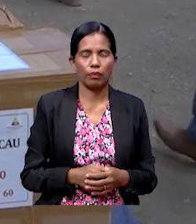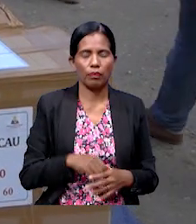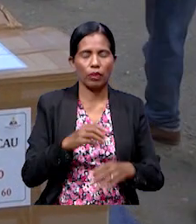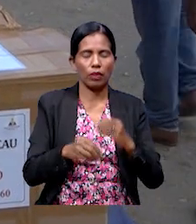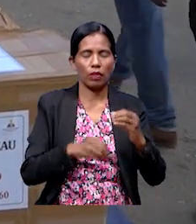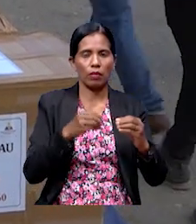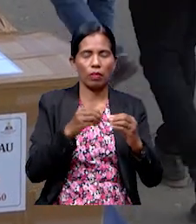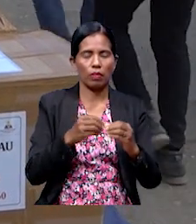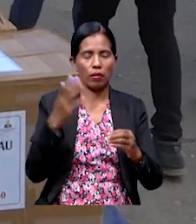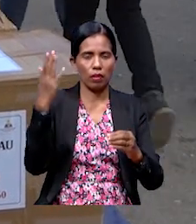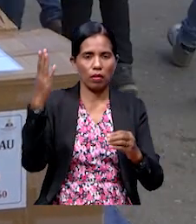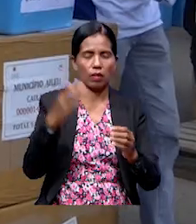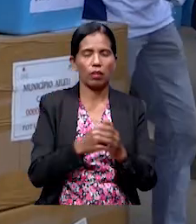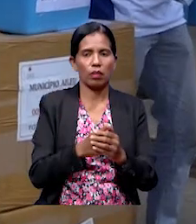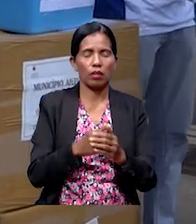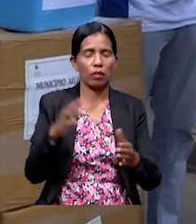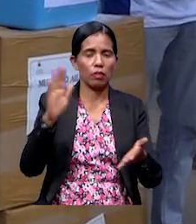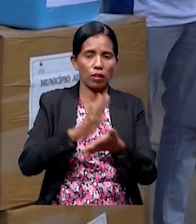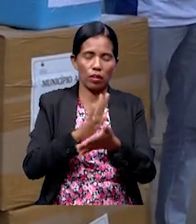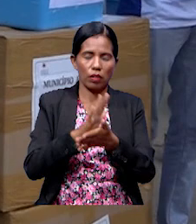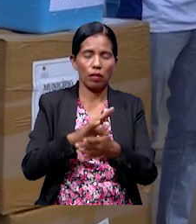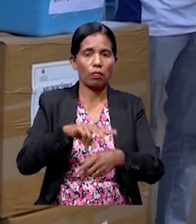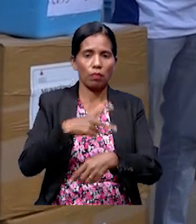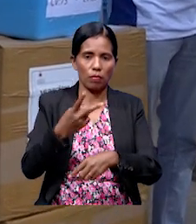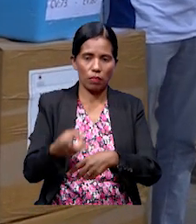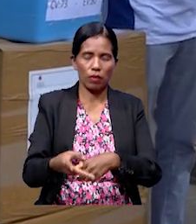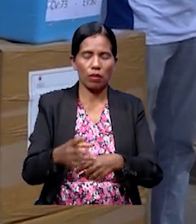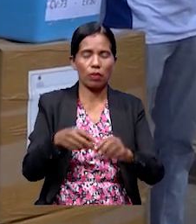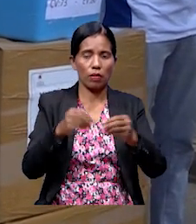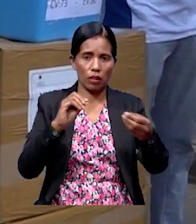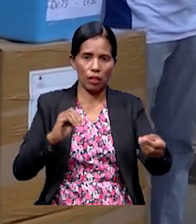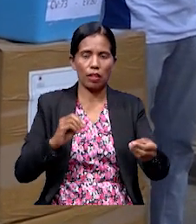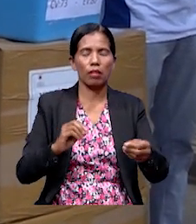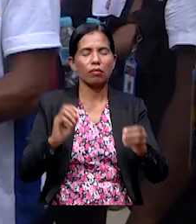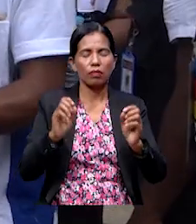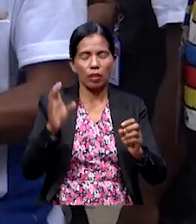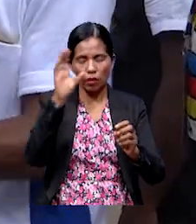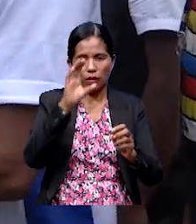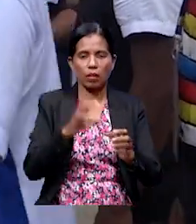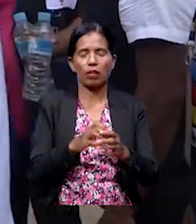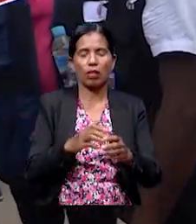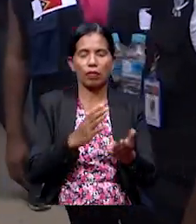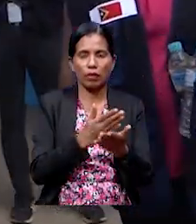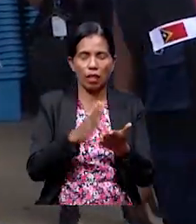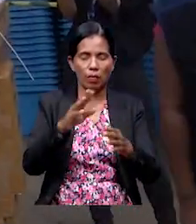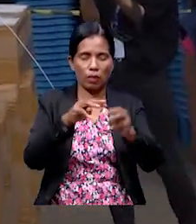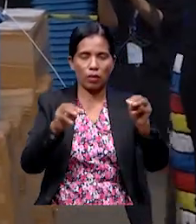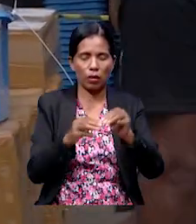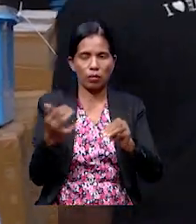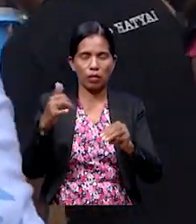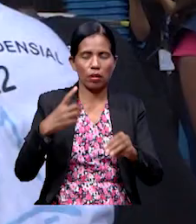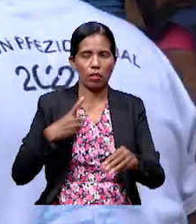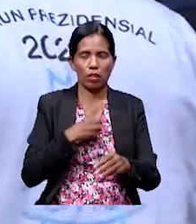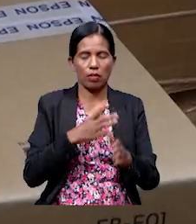Relaciona o acontecimento boletim de votos mono no Nacles, nebe identifica a foi distribuída ao município Sira. Deputado Sira